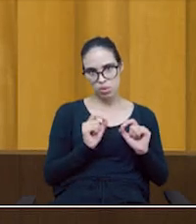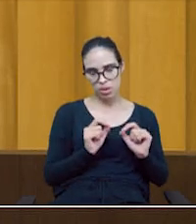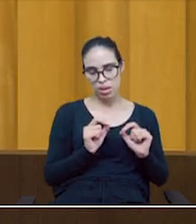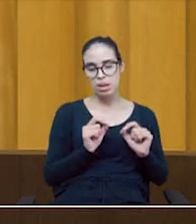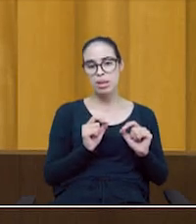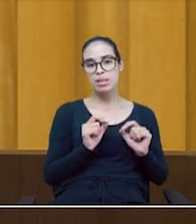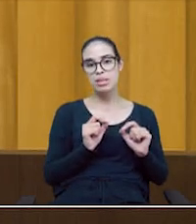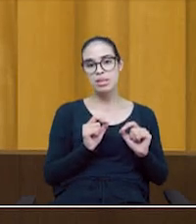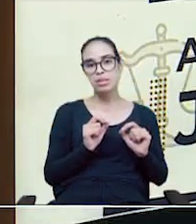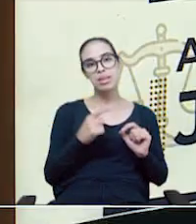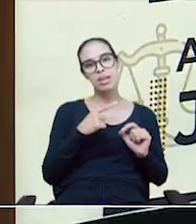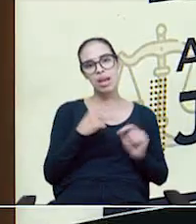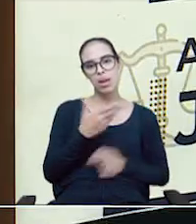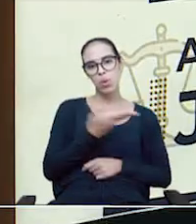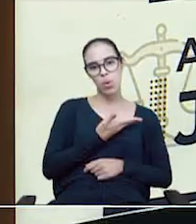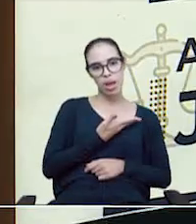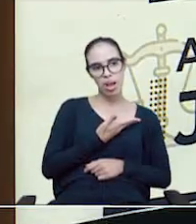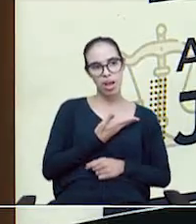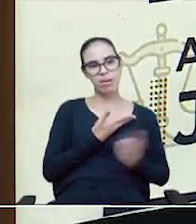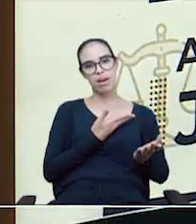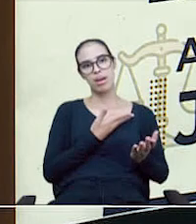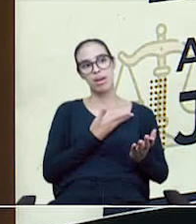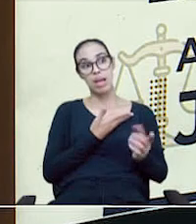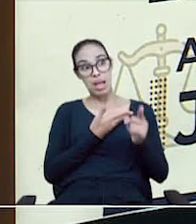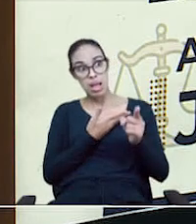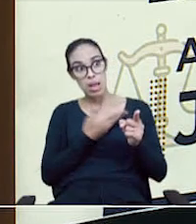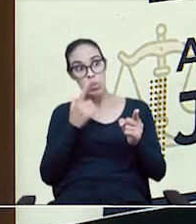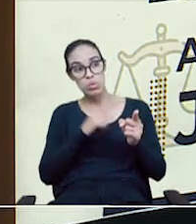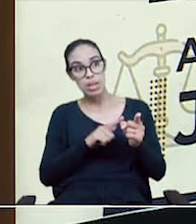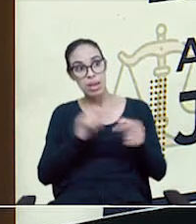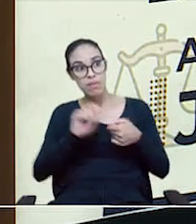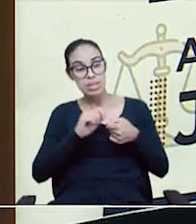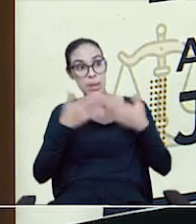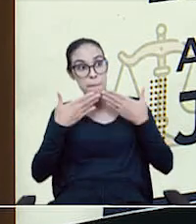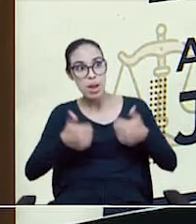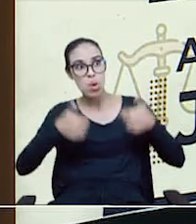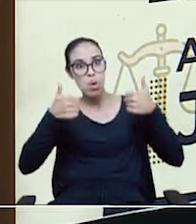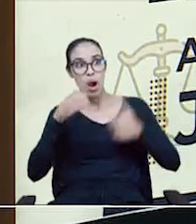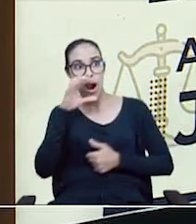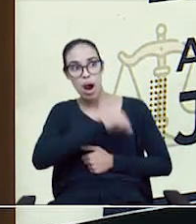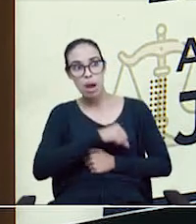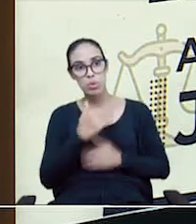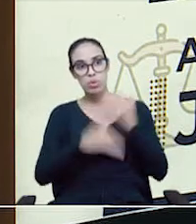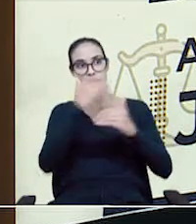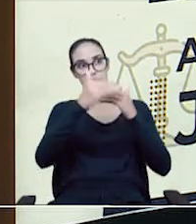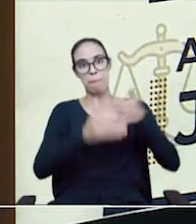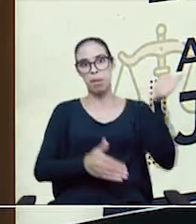algum colega que faria melhor, mais rápido e mais eficiente do que você. Não